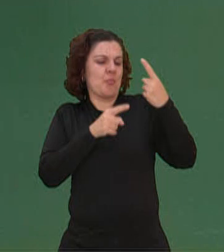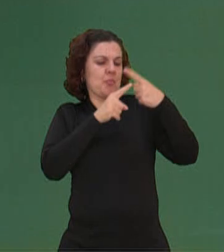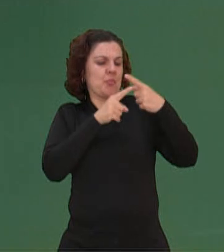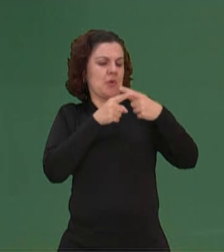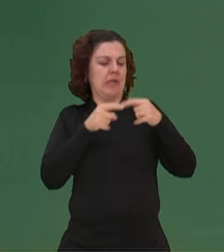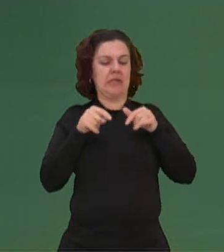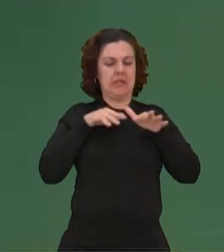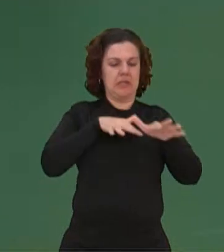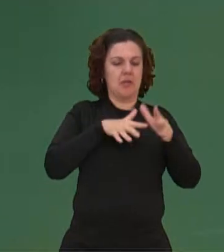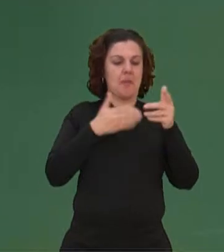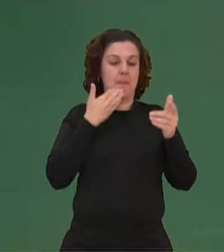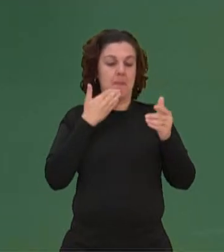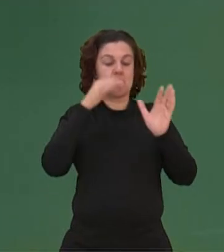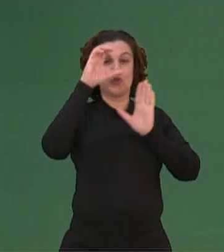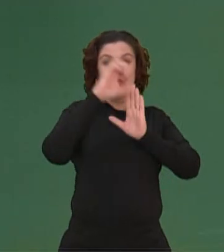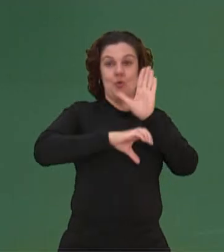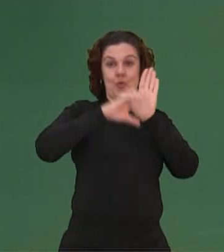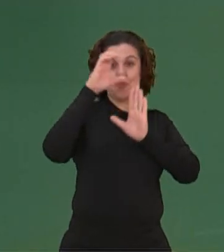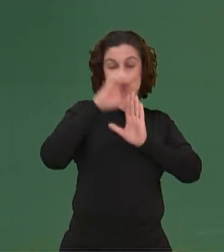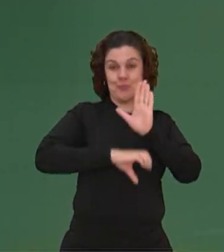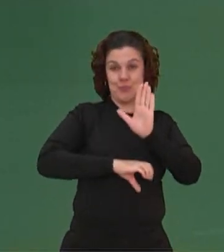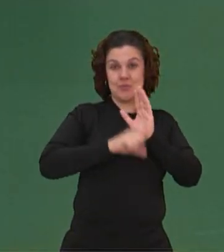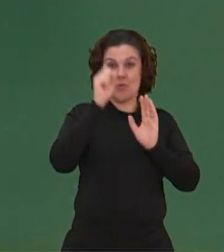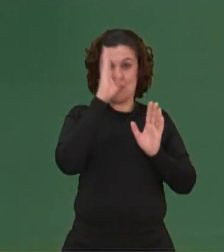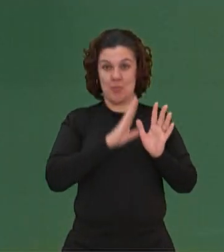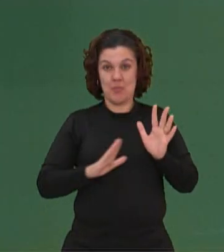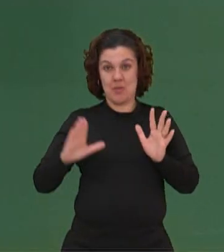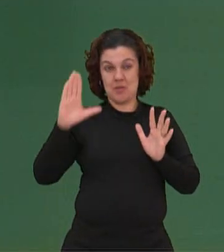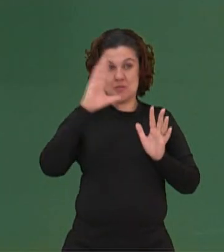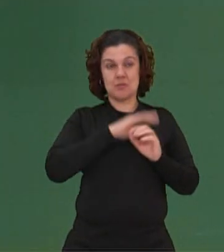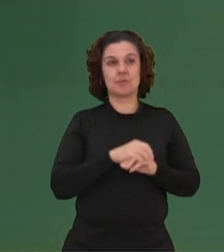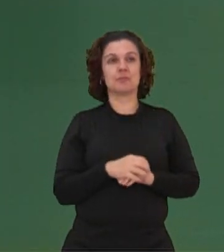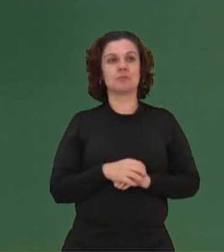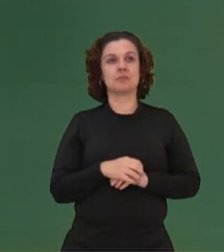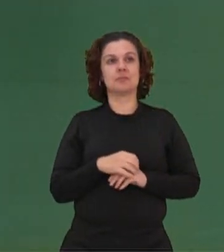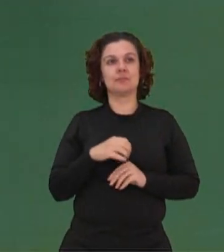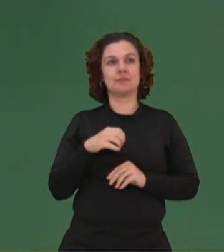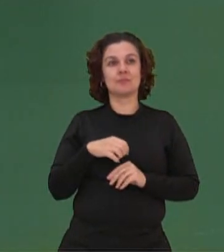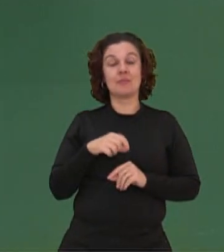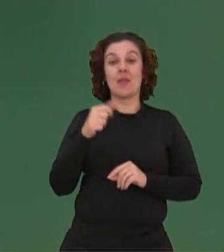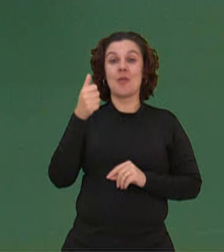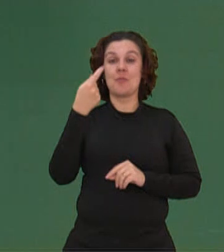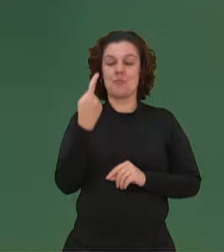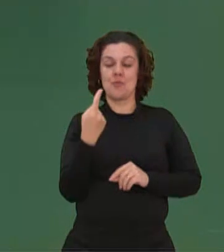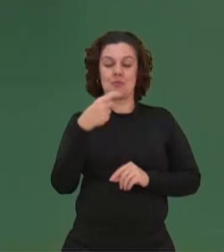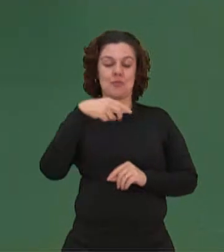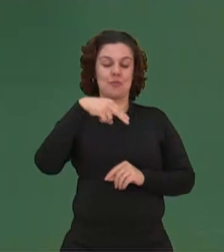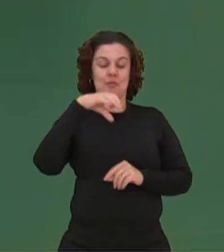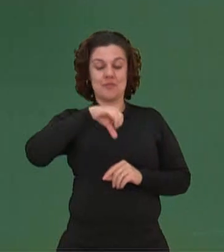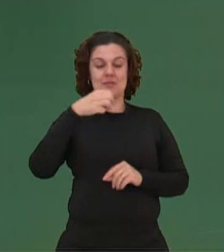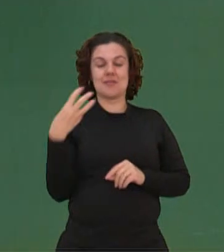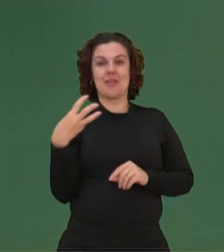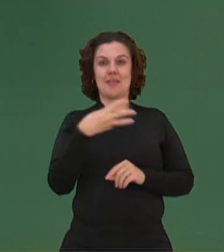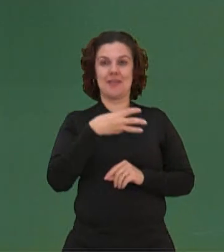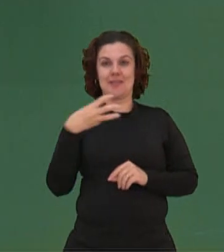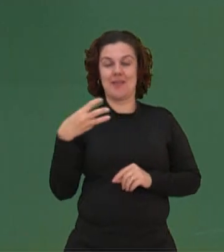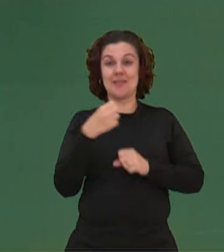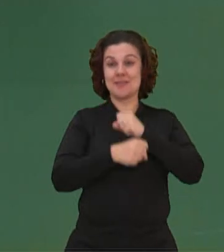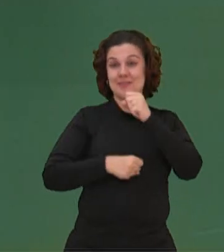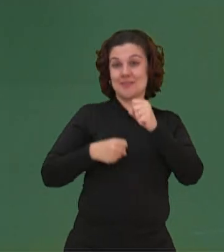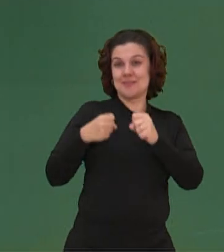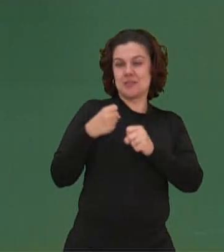do Getúlio e pedindo uma Constituição para o Brasil. O ano de 33 é o ano em que o Getúlio Vargas,